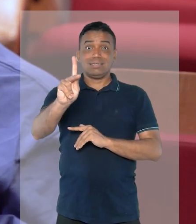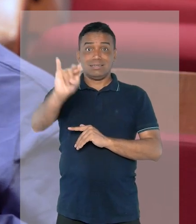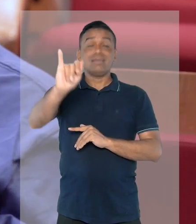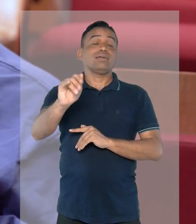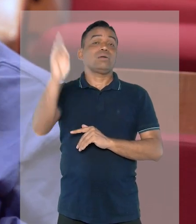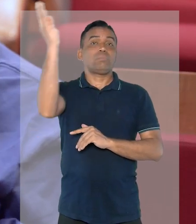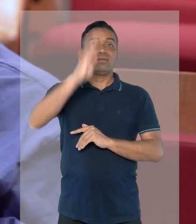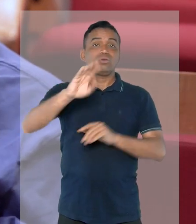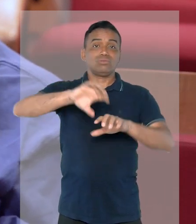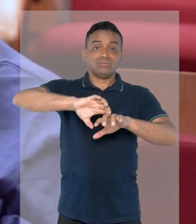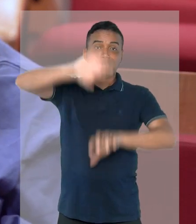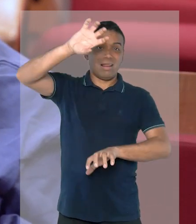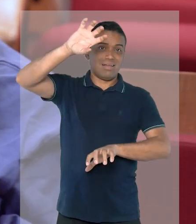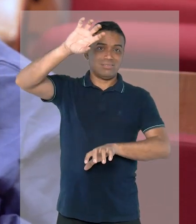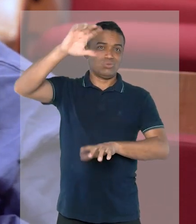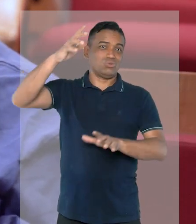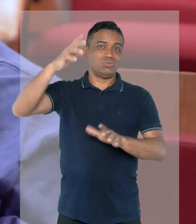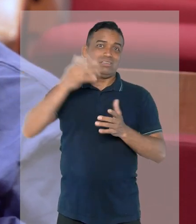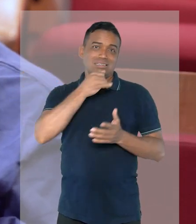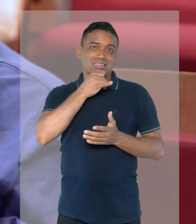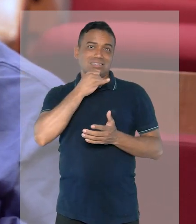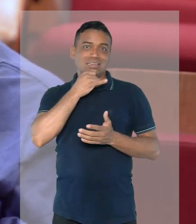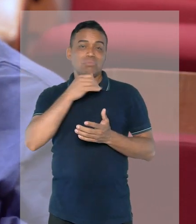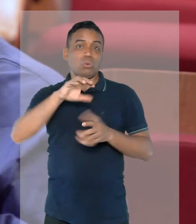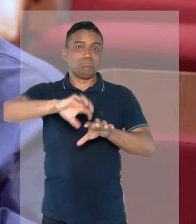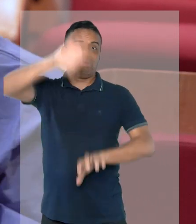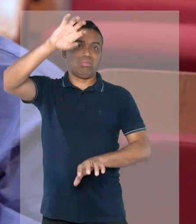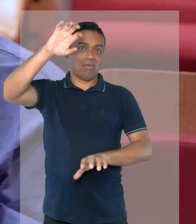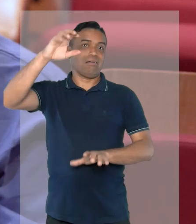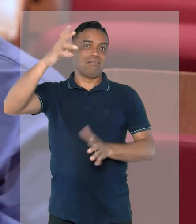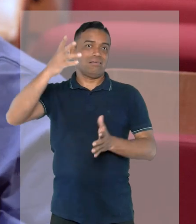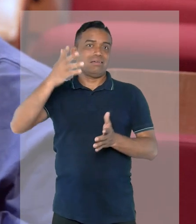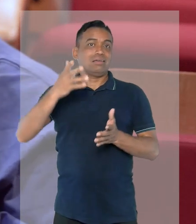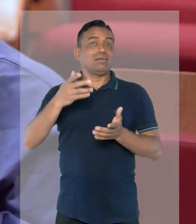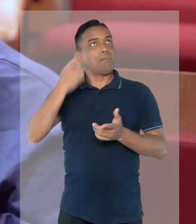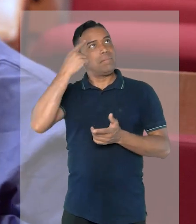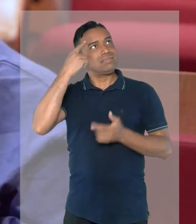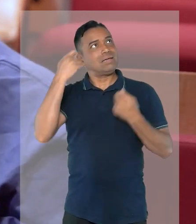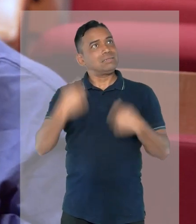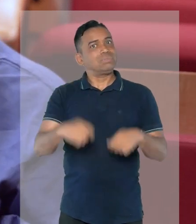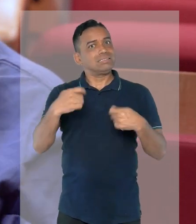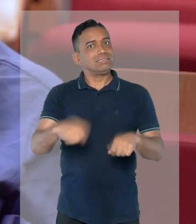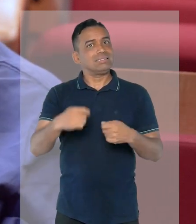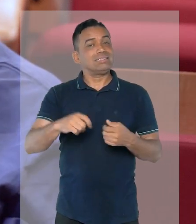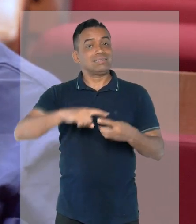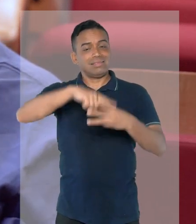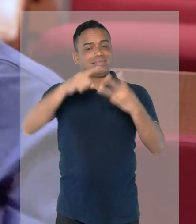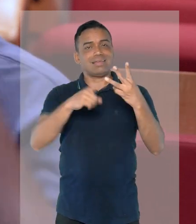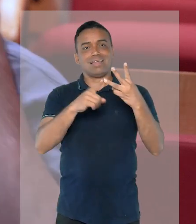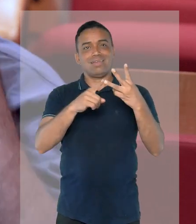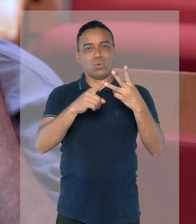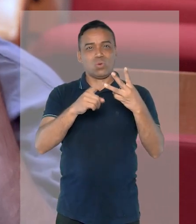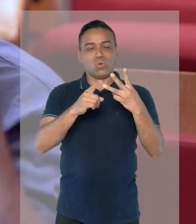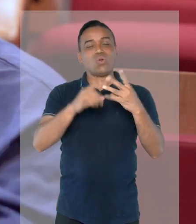se sai desse bode, né, da bipolarização, e uma das formas de sair disso é pensar sempre o terceiro termo.